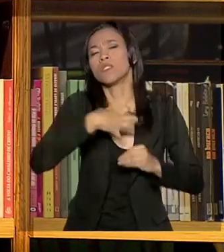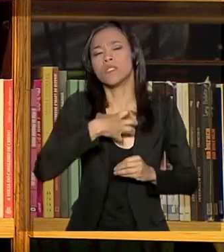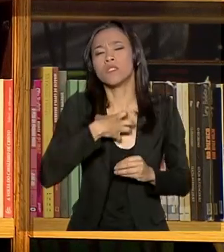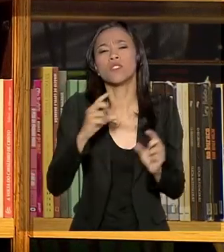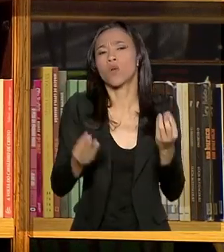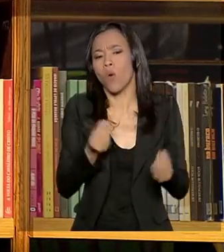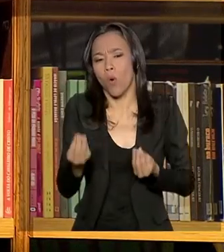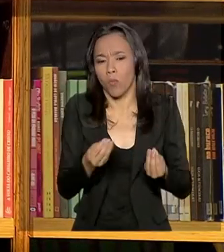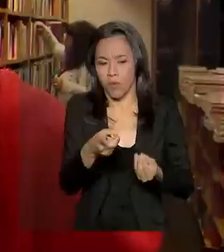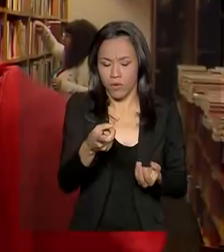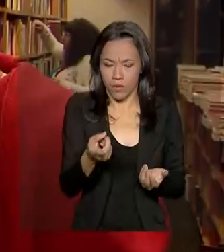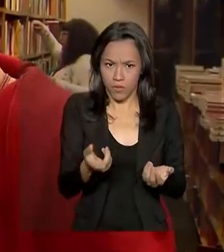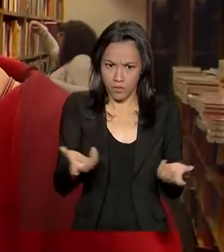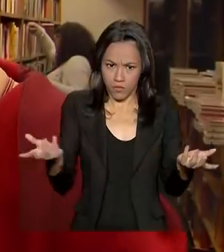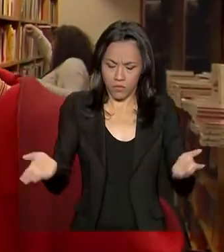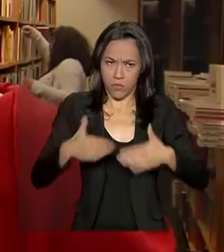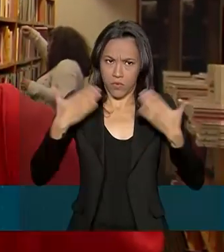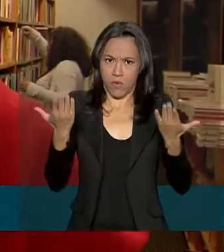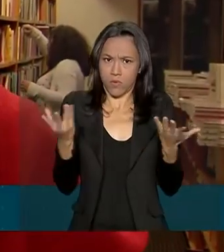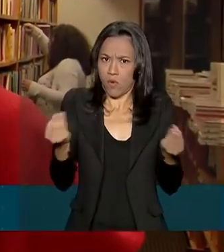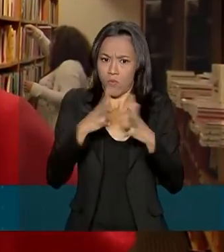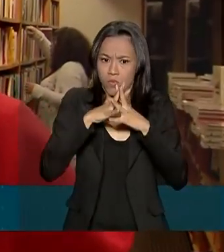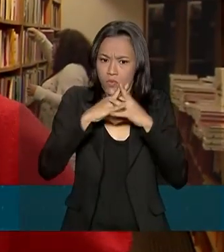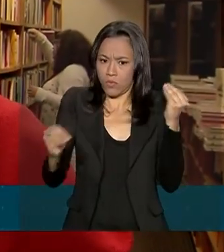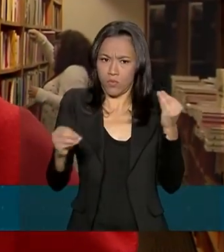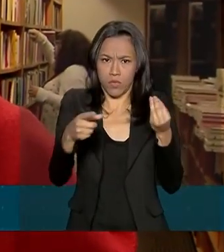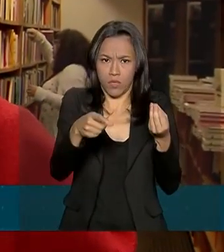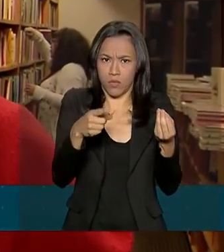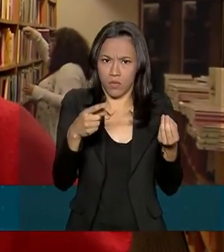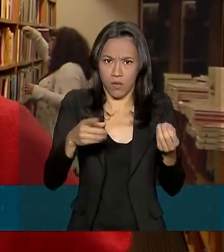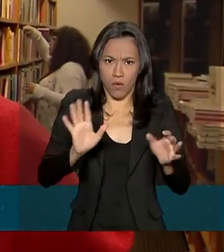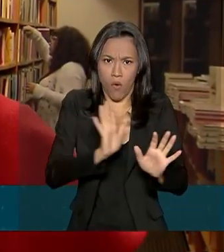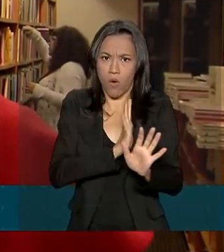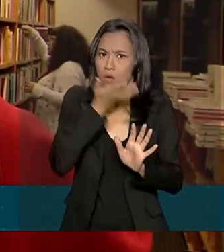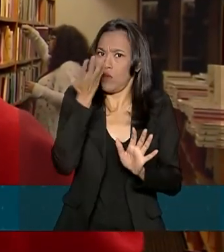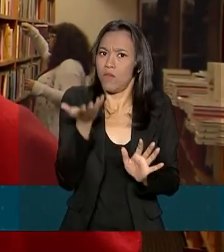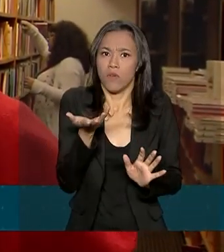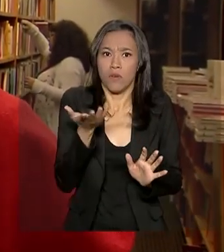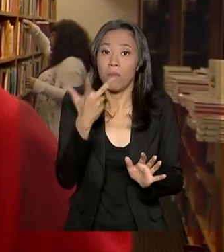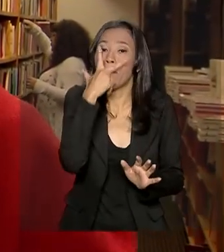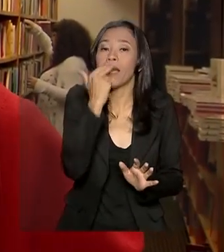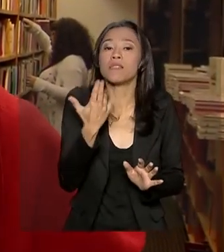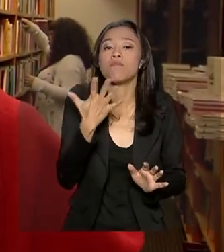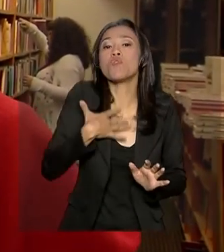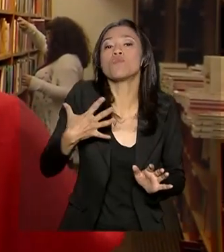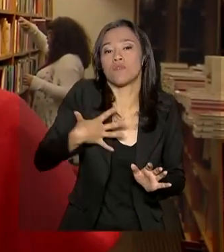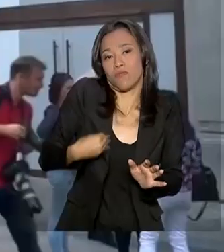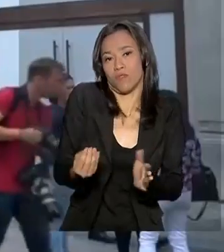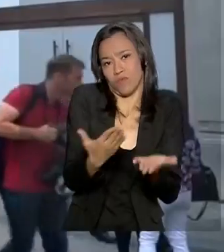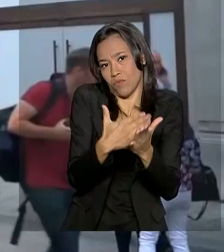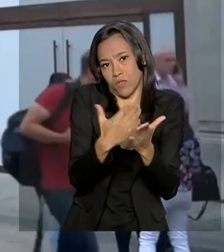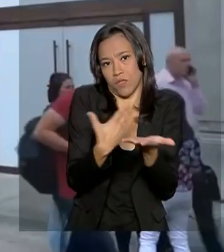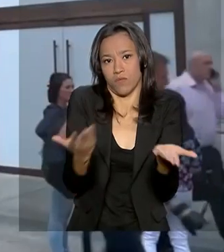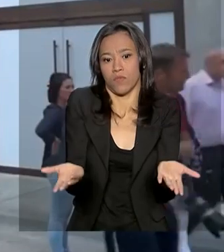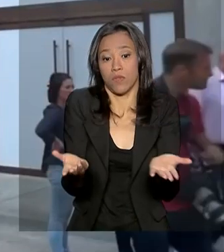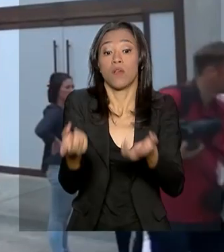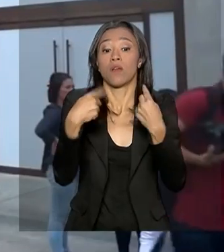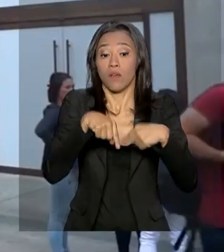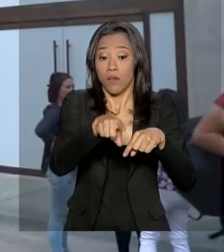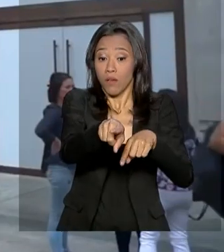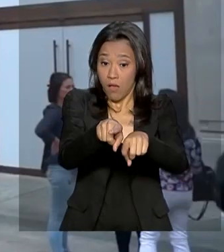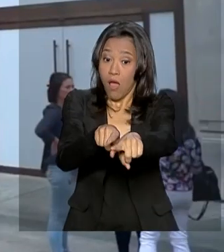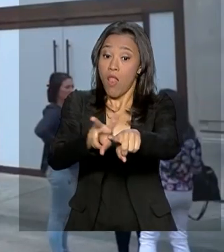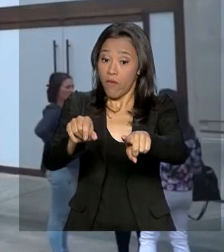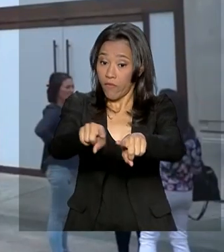ou violado assim dizer eu sou terrível é como se fossem meus filhos meus filhos livros a microsoft vai